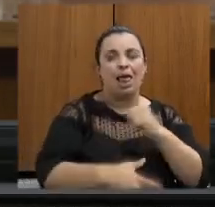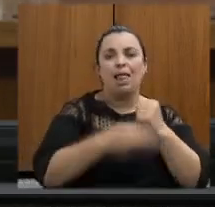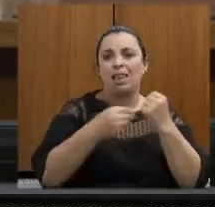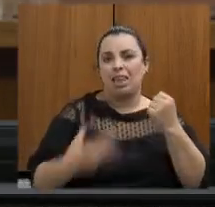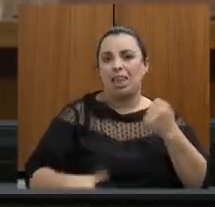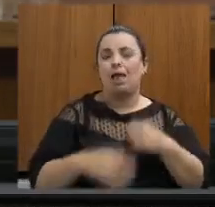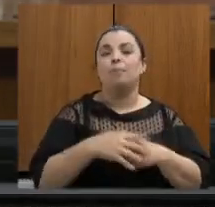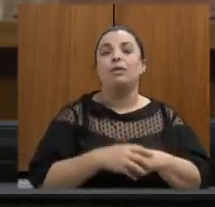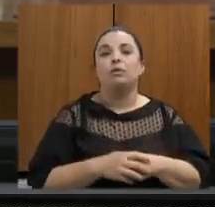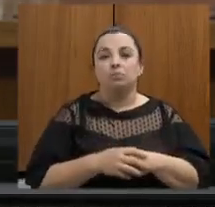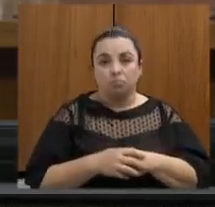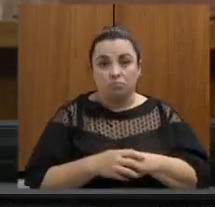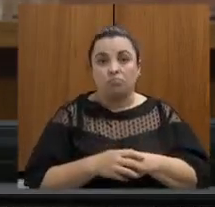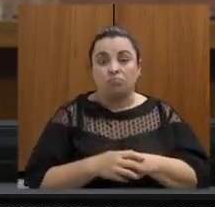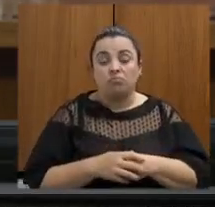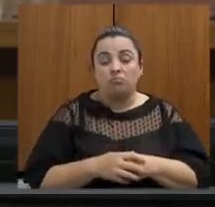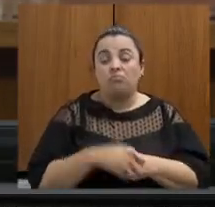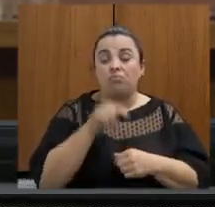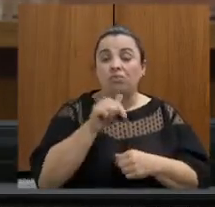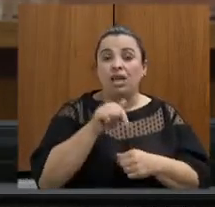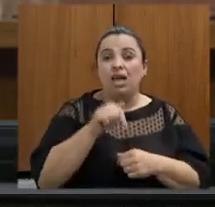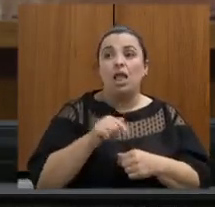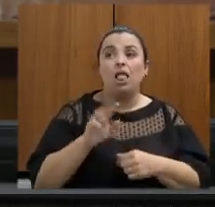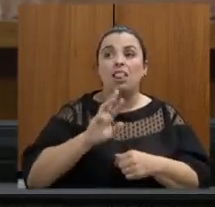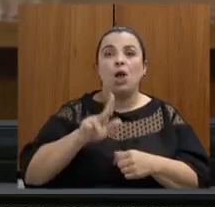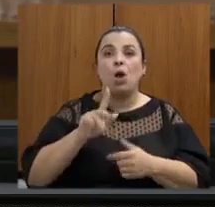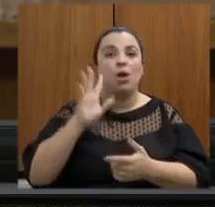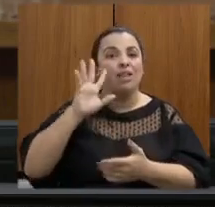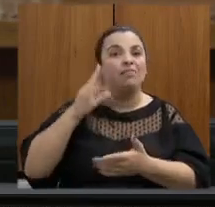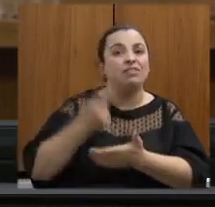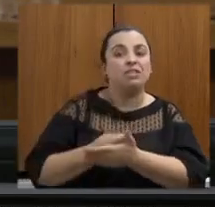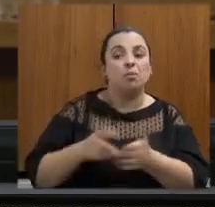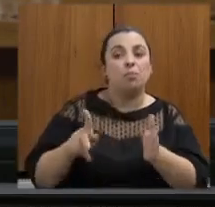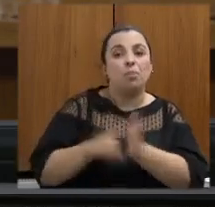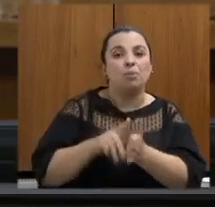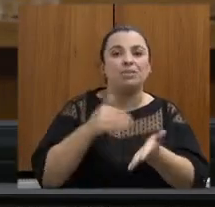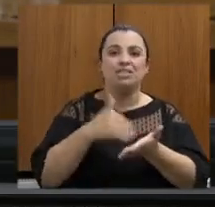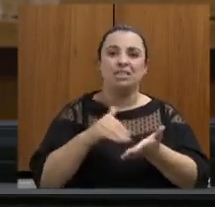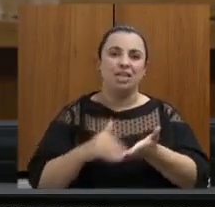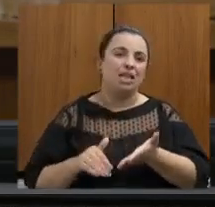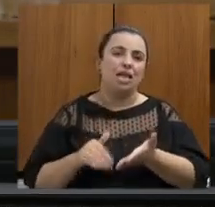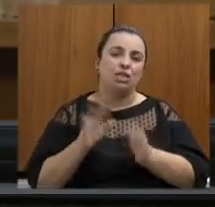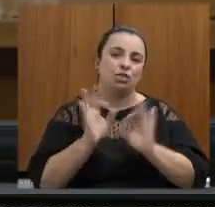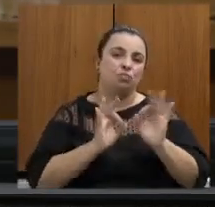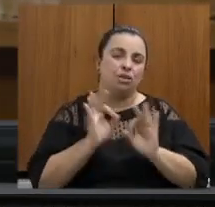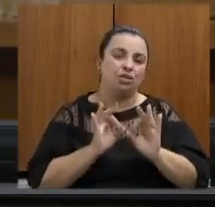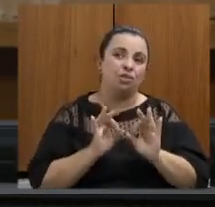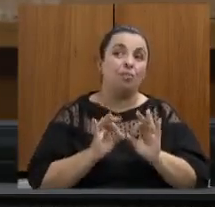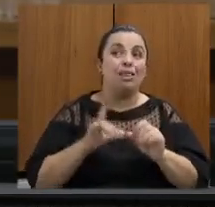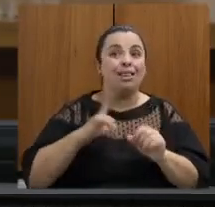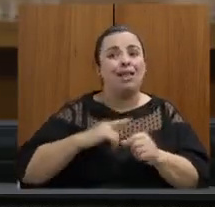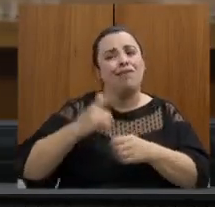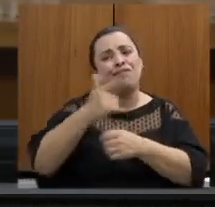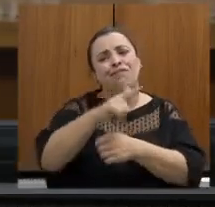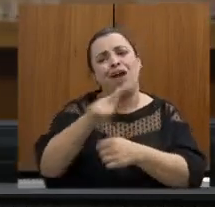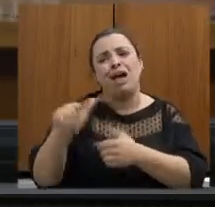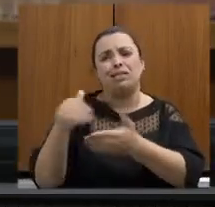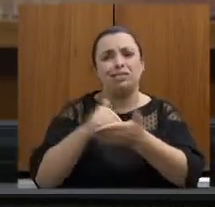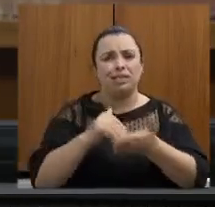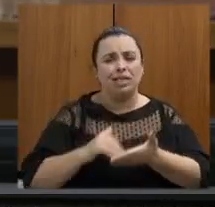comissão Ela não é uma definição que caiba a secretaria de planejamento no comissão de vários participantes